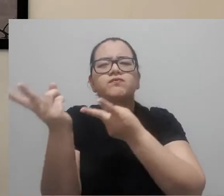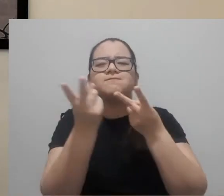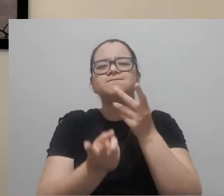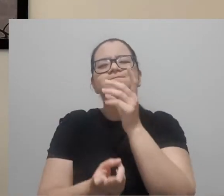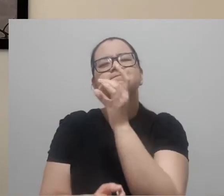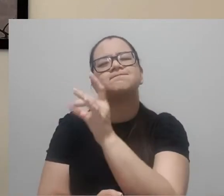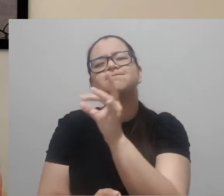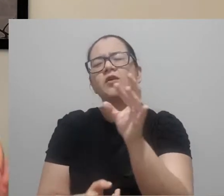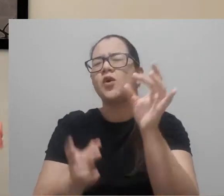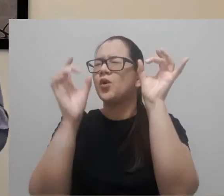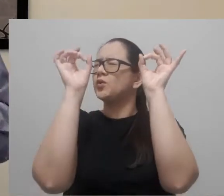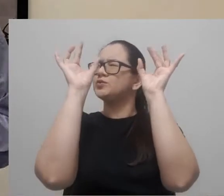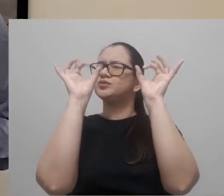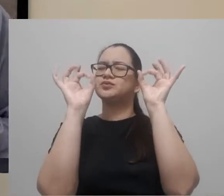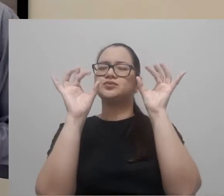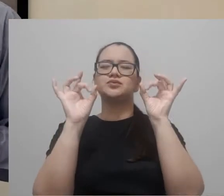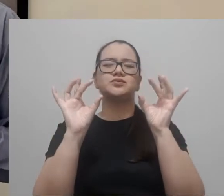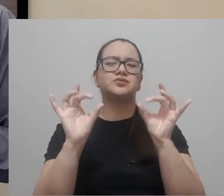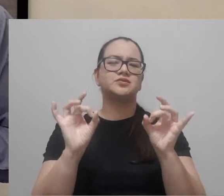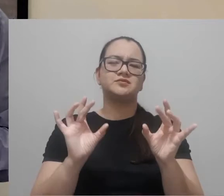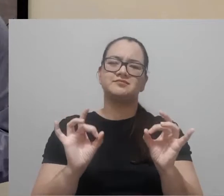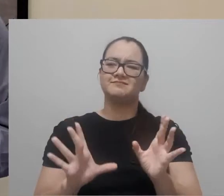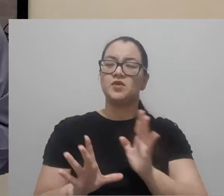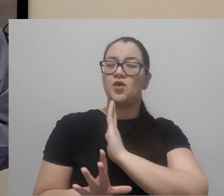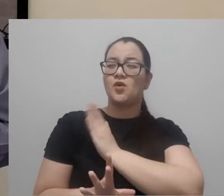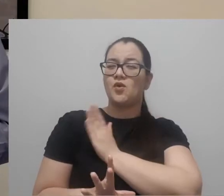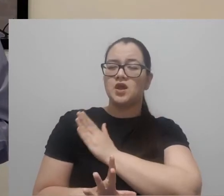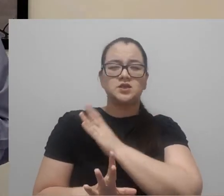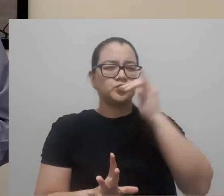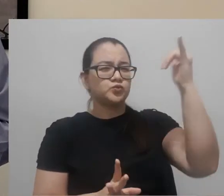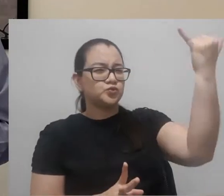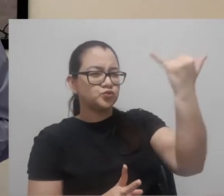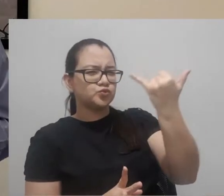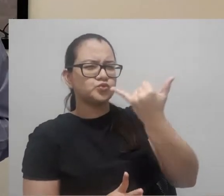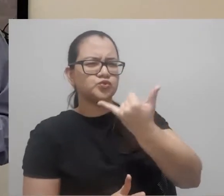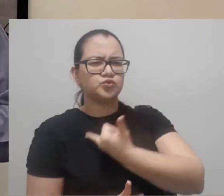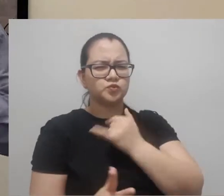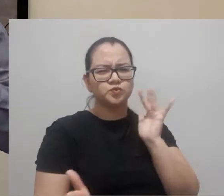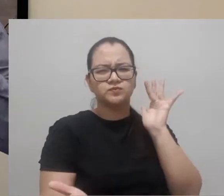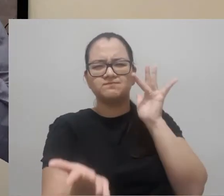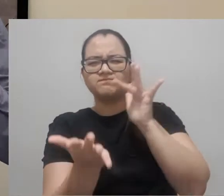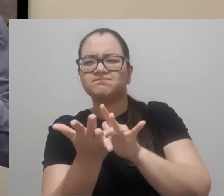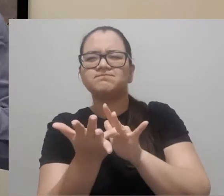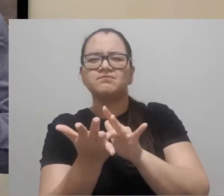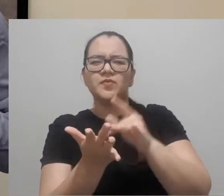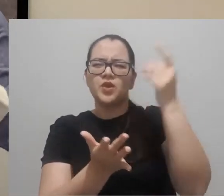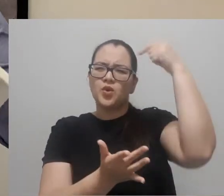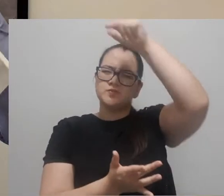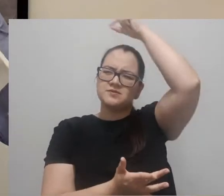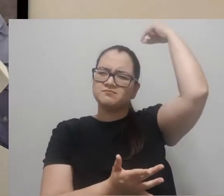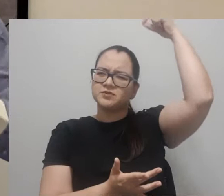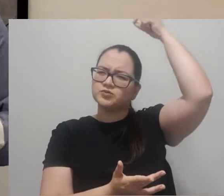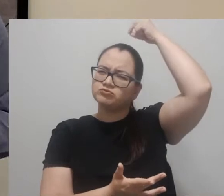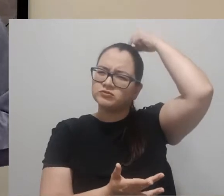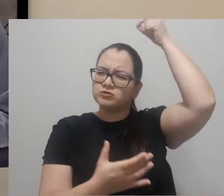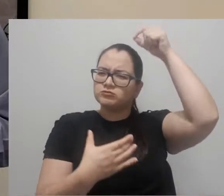especial, que os seus corações sejam ministrados por Ti, que o Teu Espírito Santo esteja trabalhando na mente e no